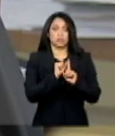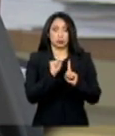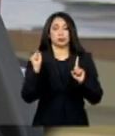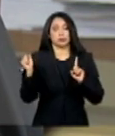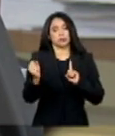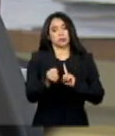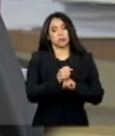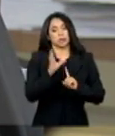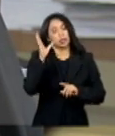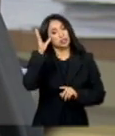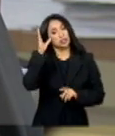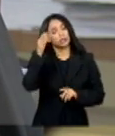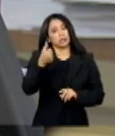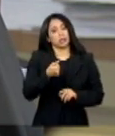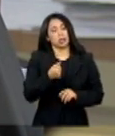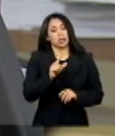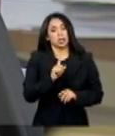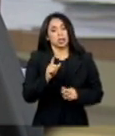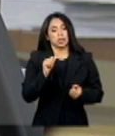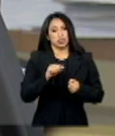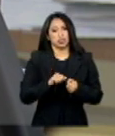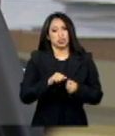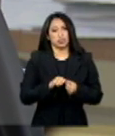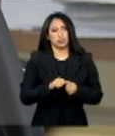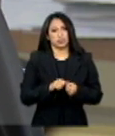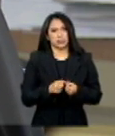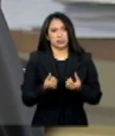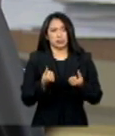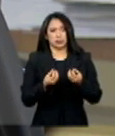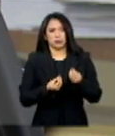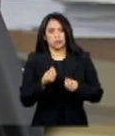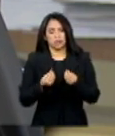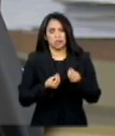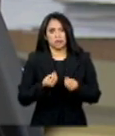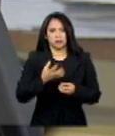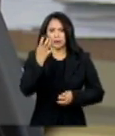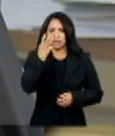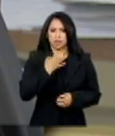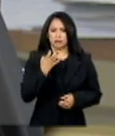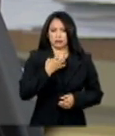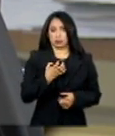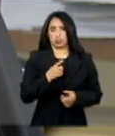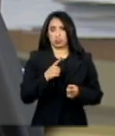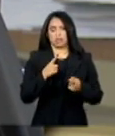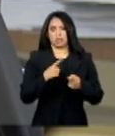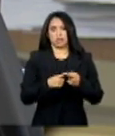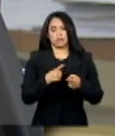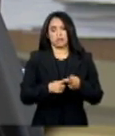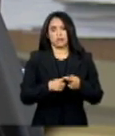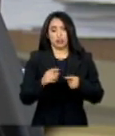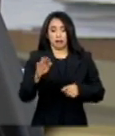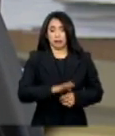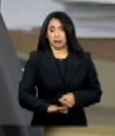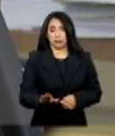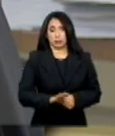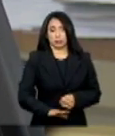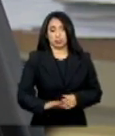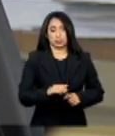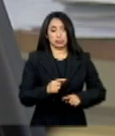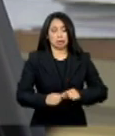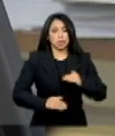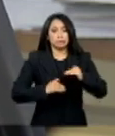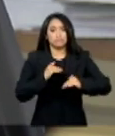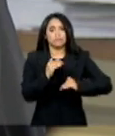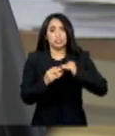decisão do legislador de não aplicar medidas mais severas compatível com a percepção de que a criança é um ser em desenvolvimento